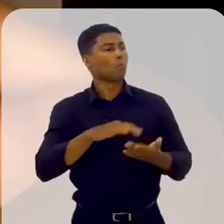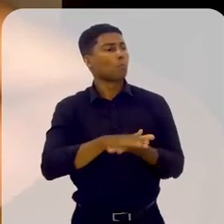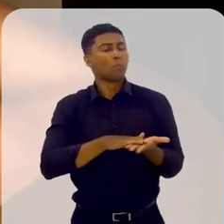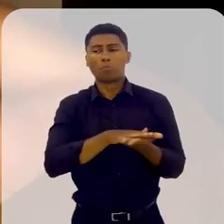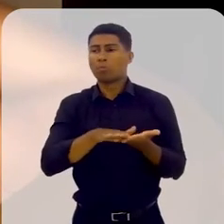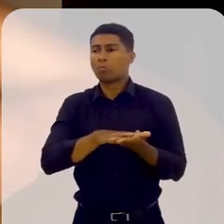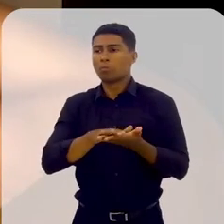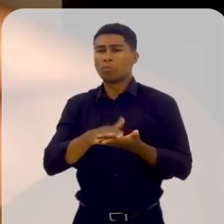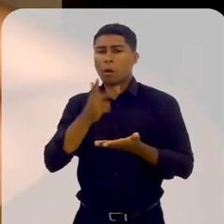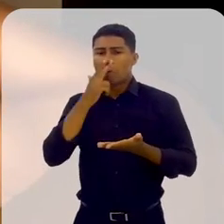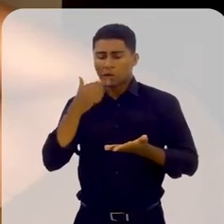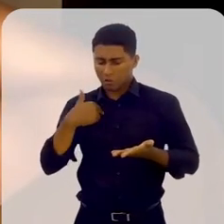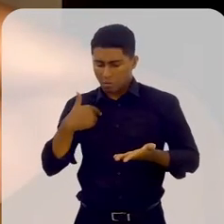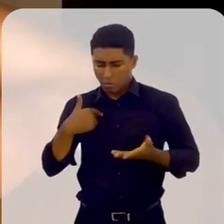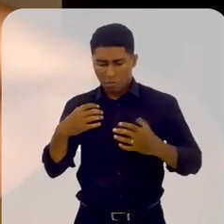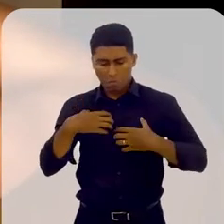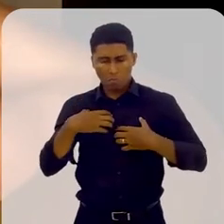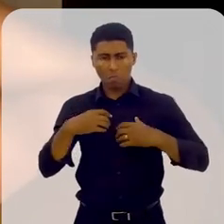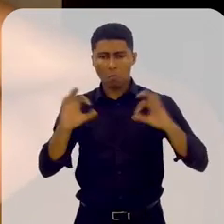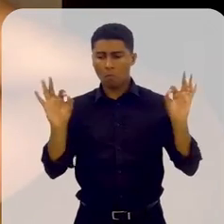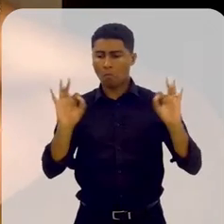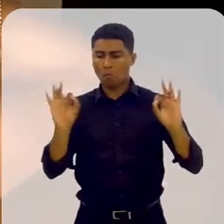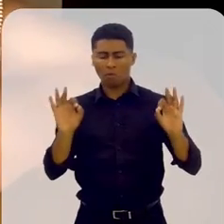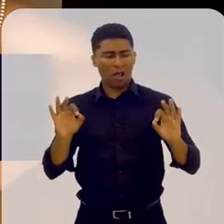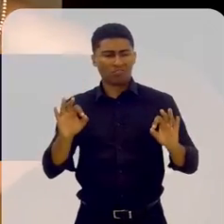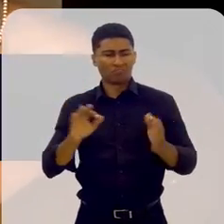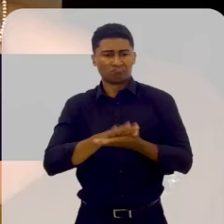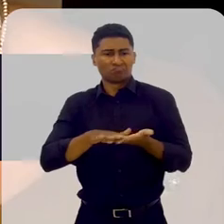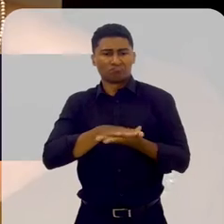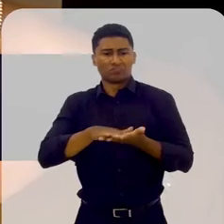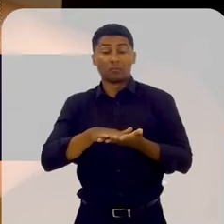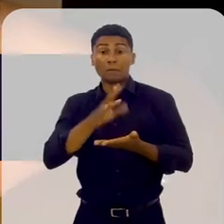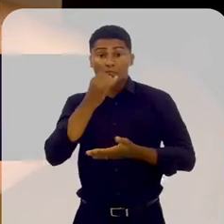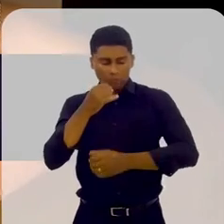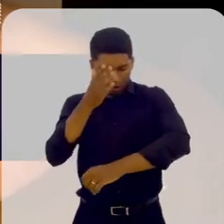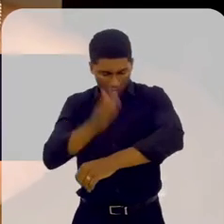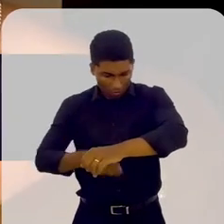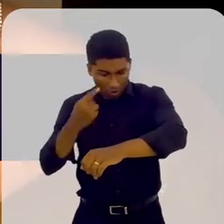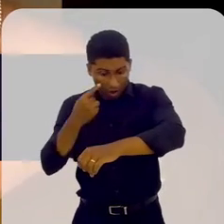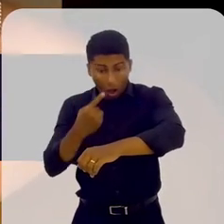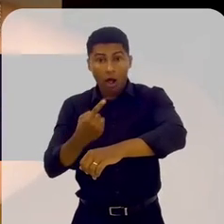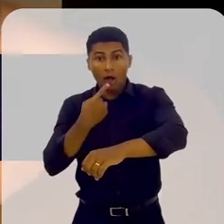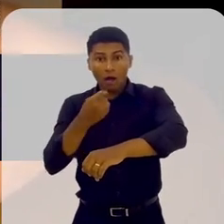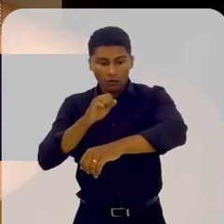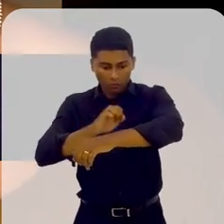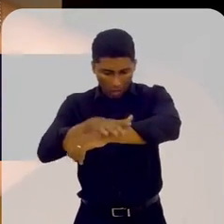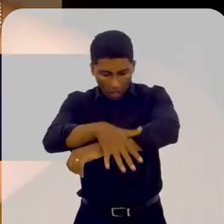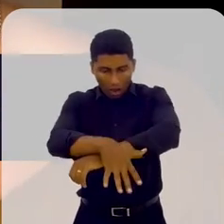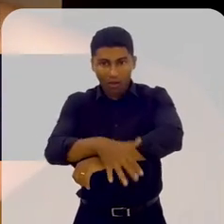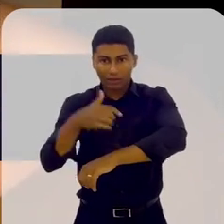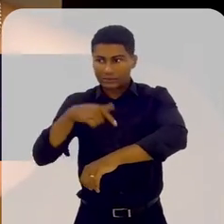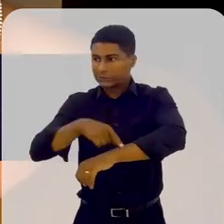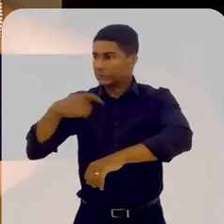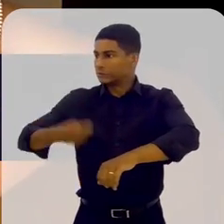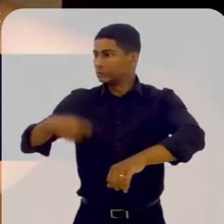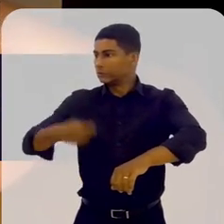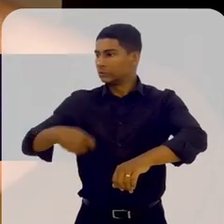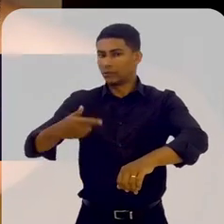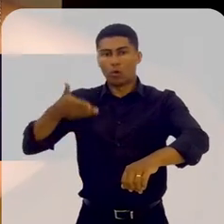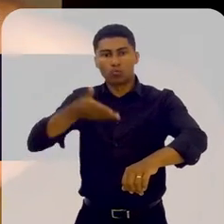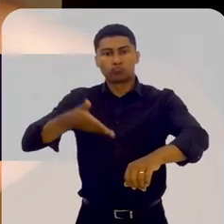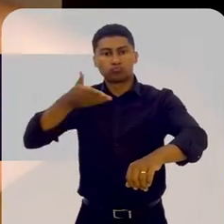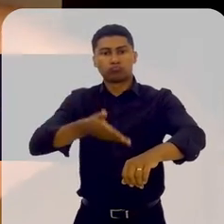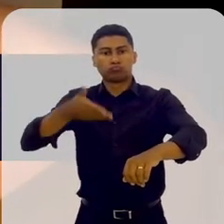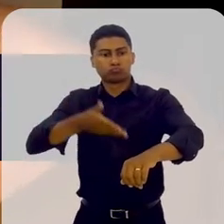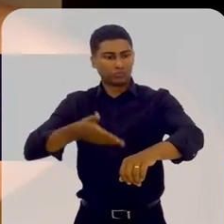você, de fingir que ele não está acontecendo. Mas se você tem uma ferida aberta, você fala: Ó, eu preciso lidar com isso, né? Eu